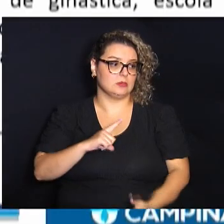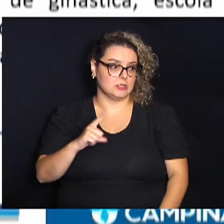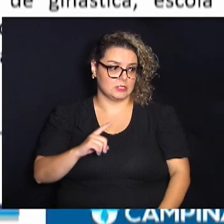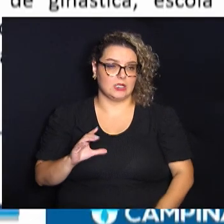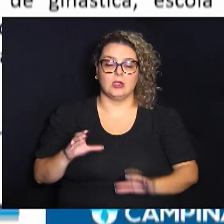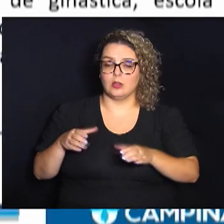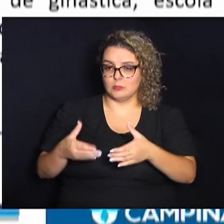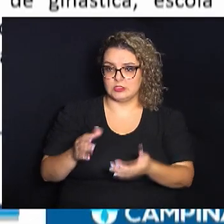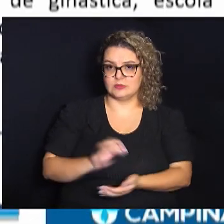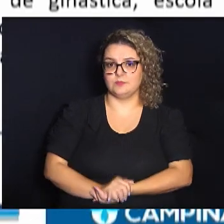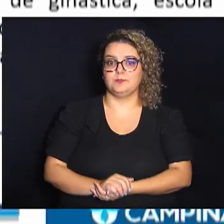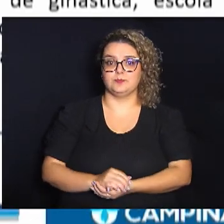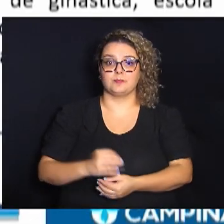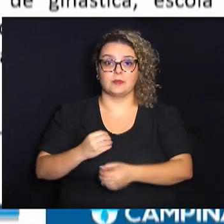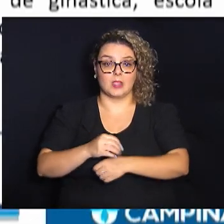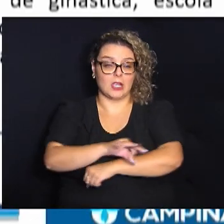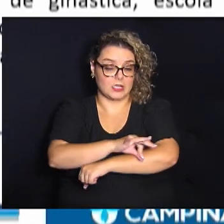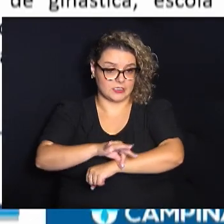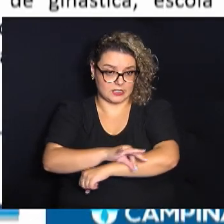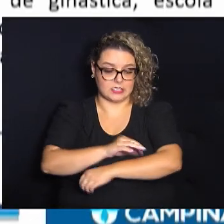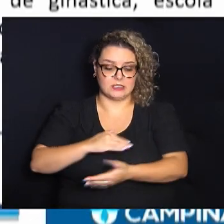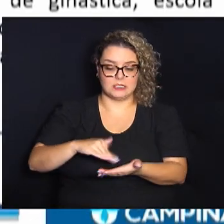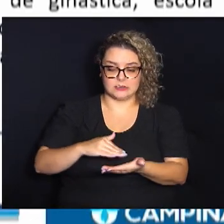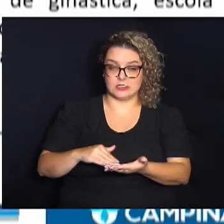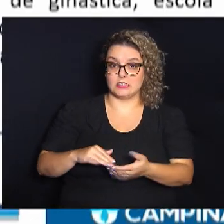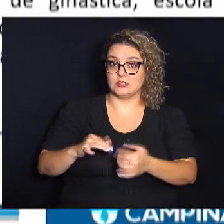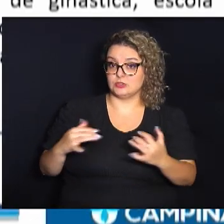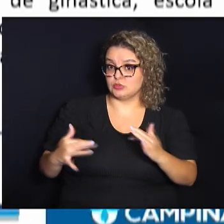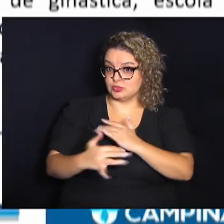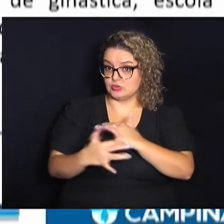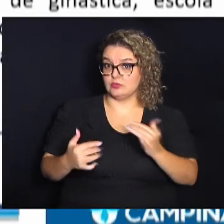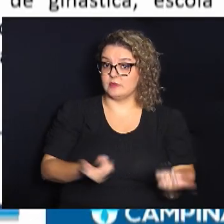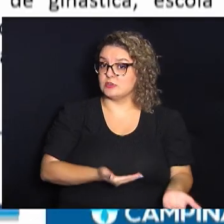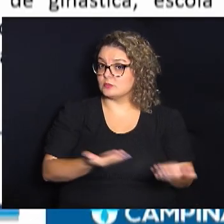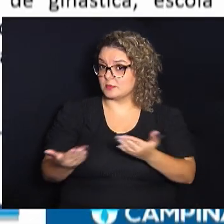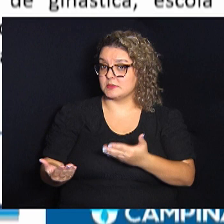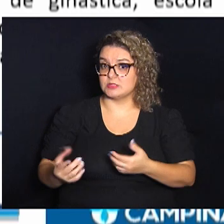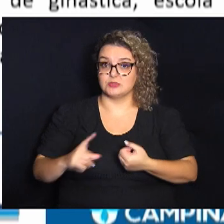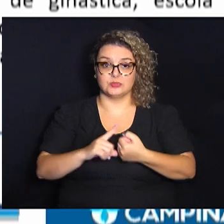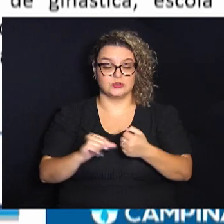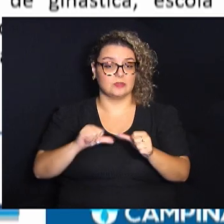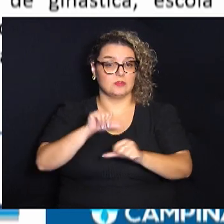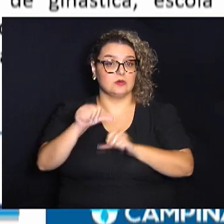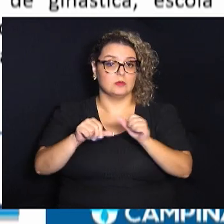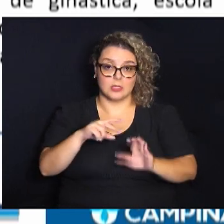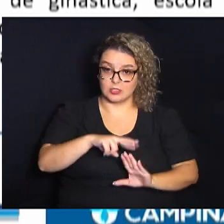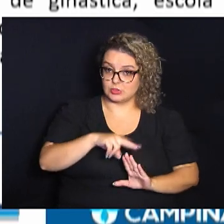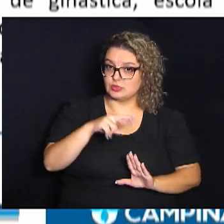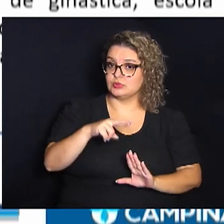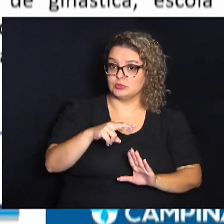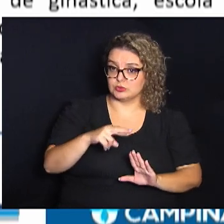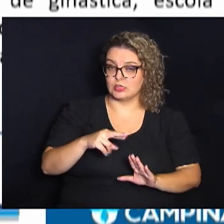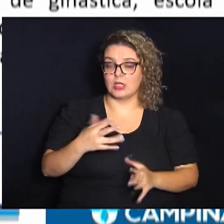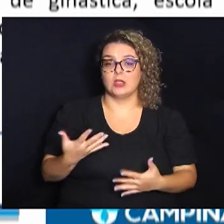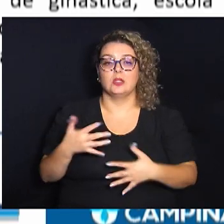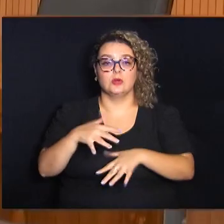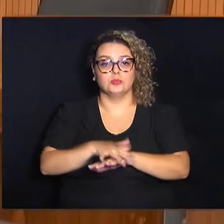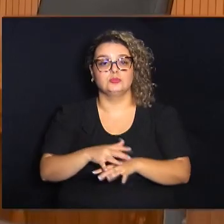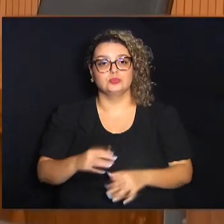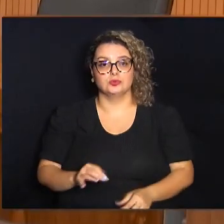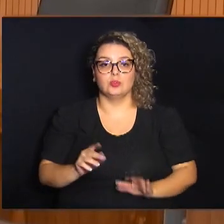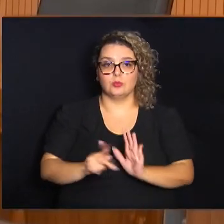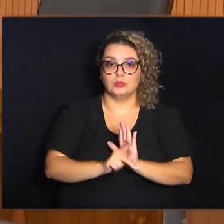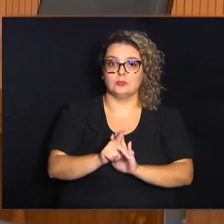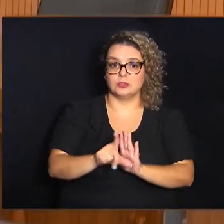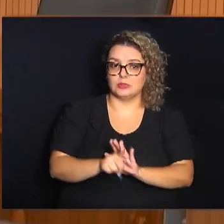A arquiteta da Secretaria de Urbanismo fez uma apresentação dos artigos que foram alterados na resolução e foram incorporados no projeto de